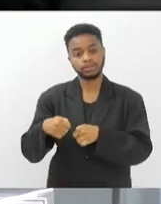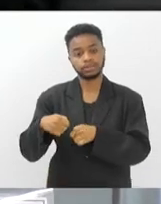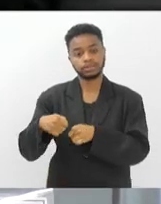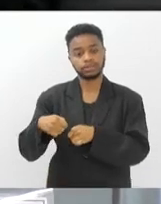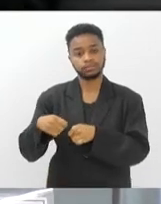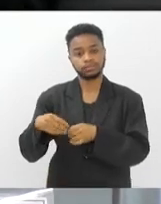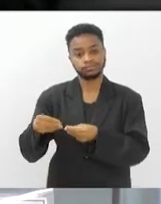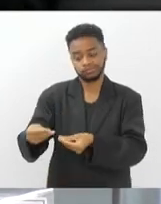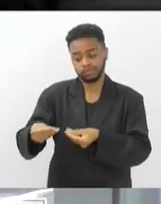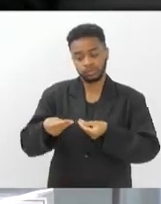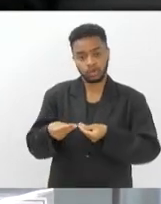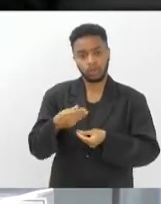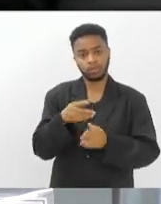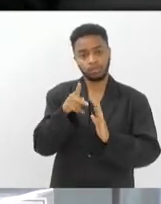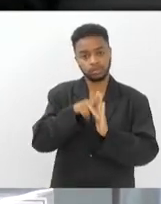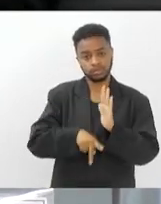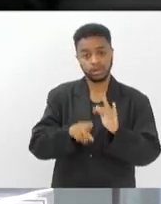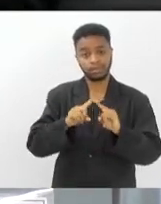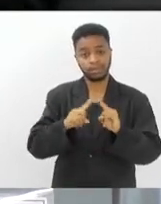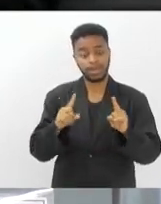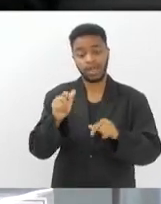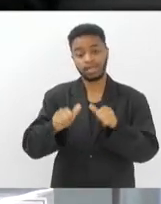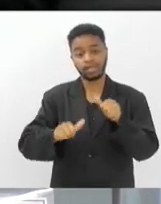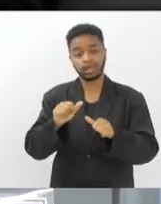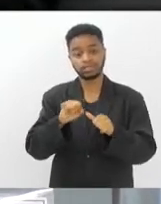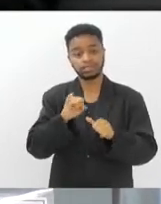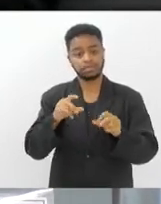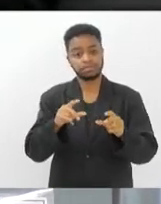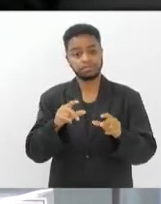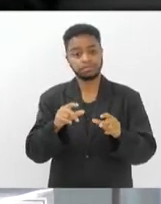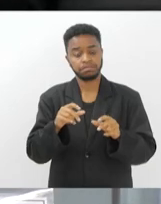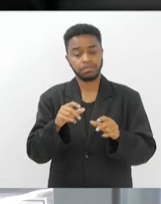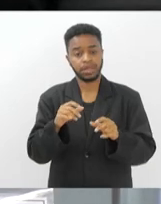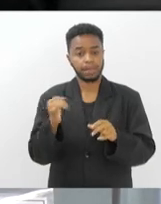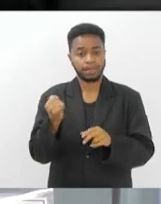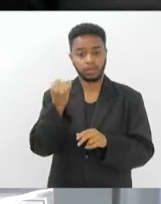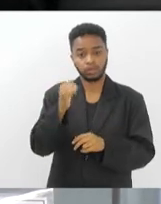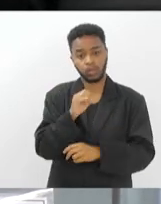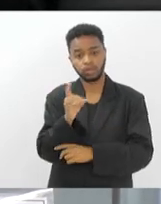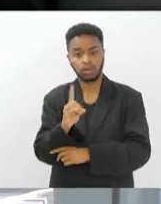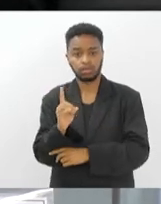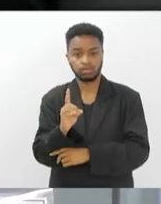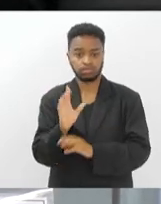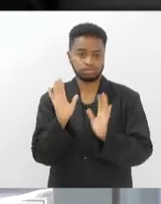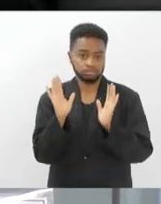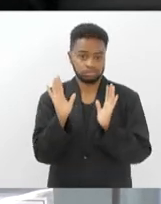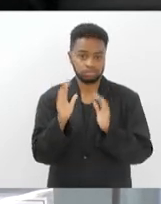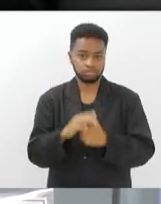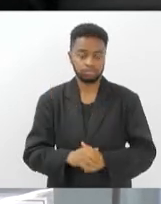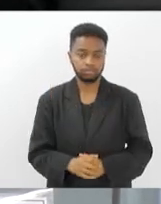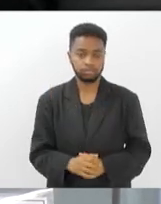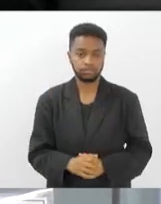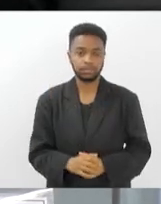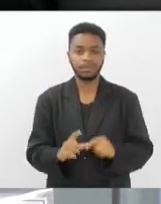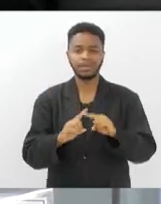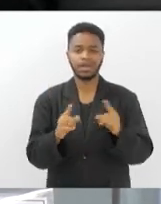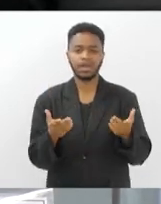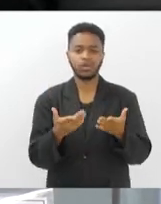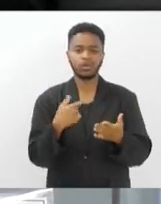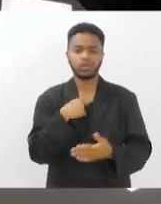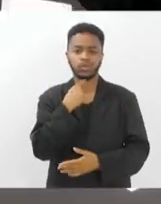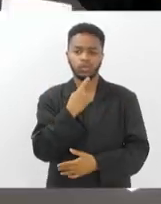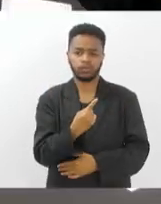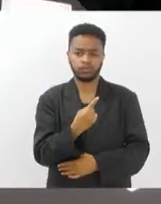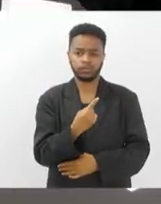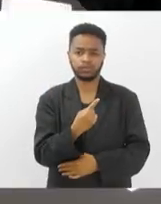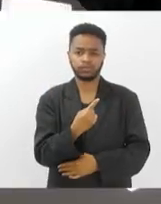casa. Eu estou falando em tese, sem análise de mérito, para a gente manter a nossa linha de coerência. Mas uma dúvida agora, professor.